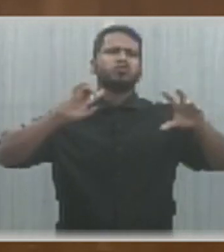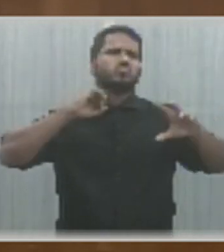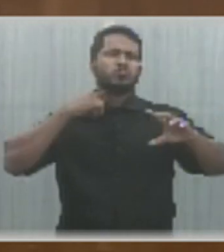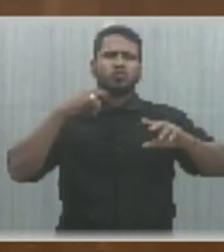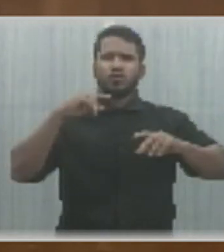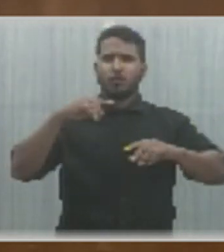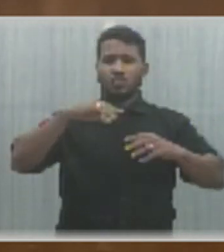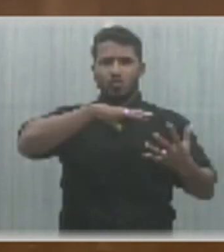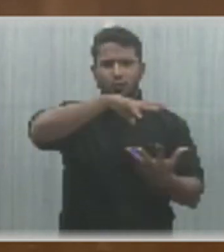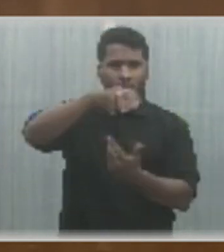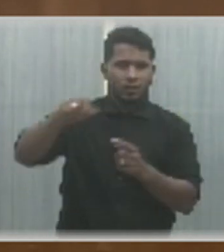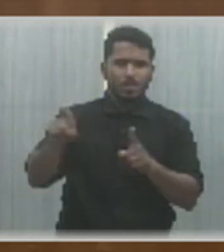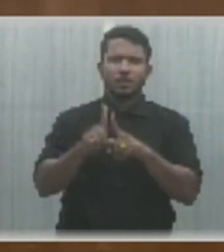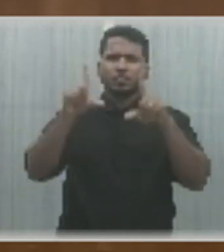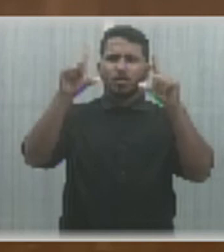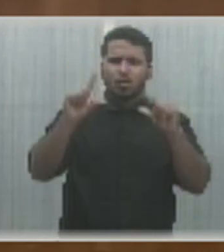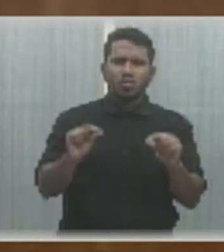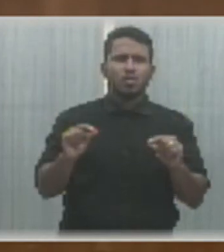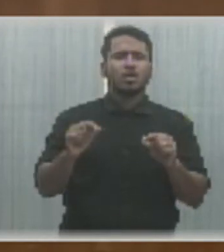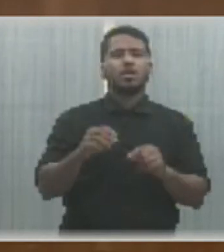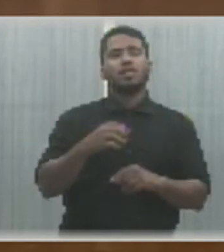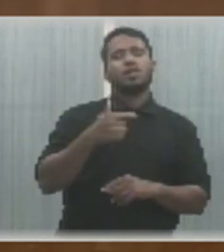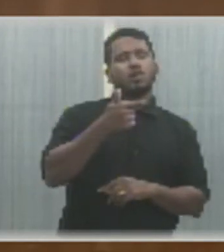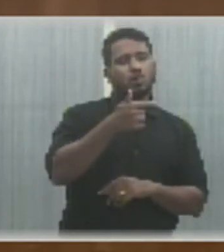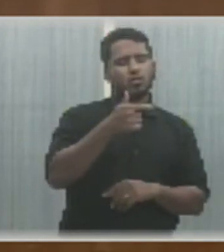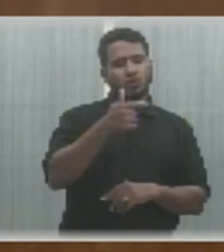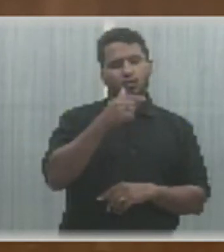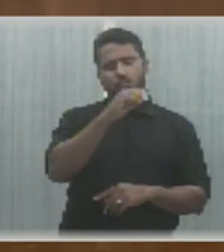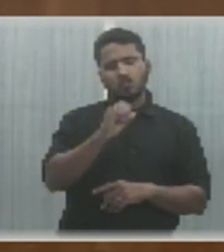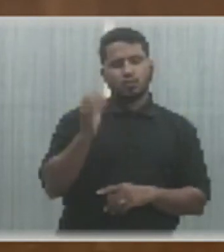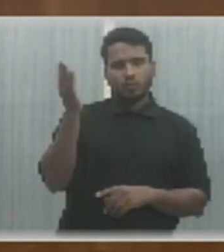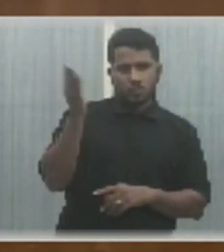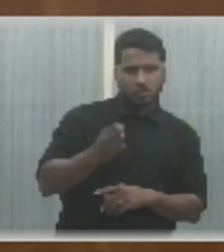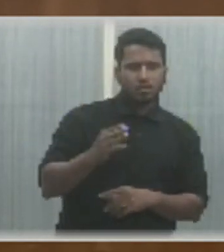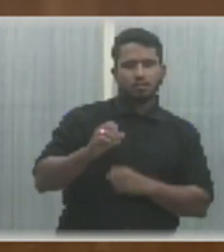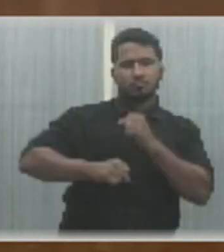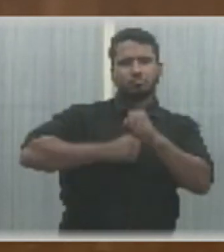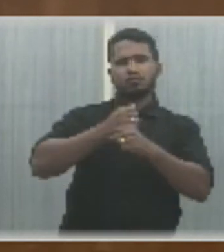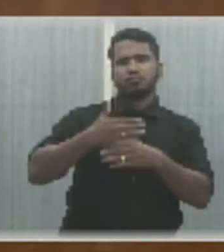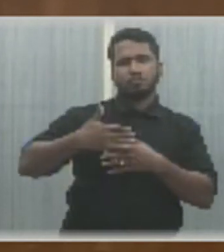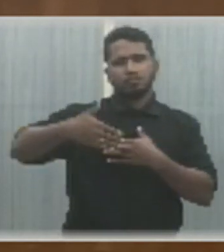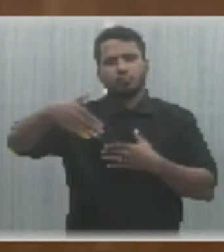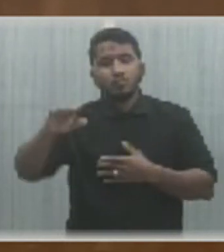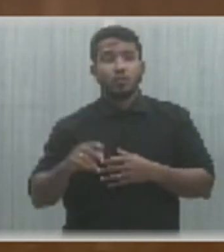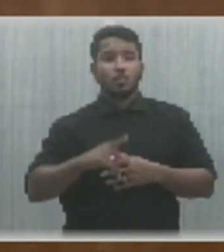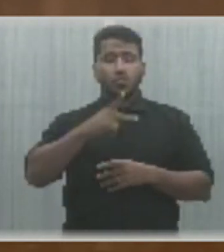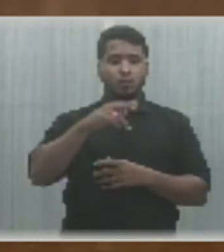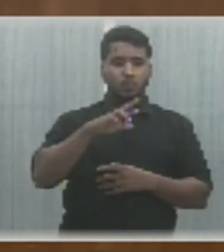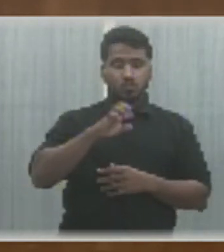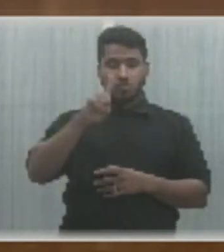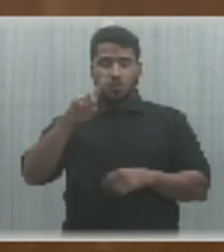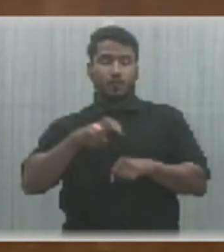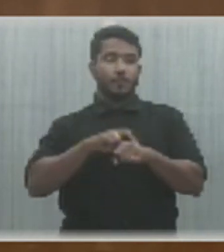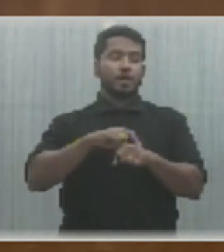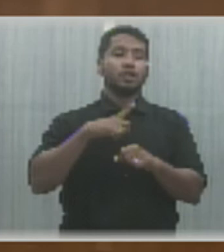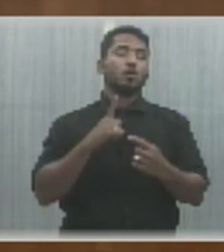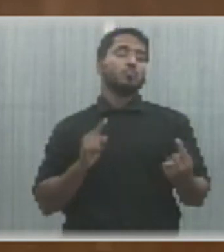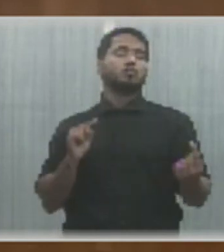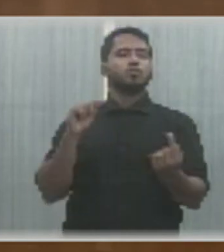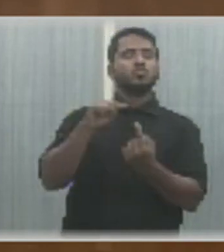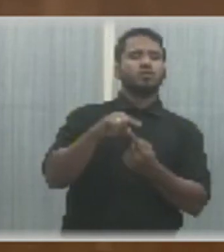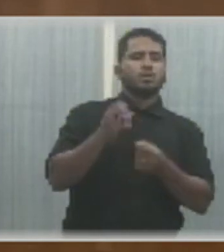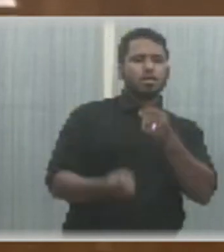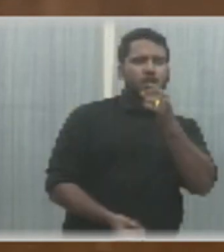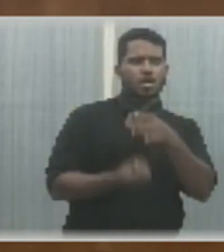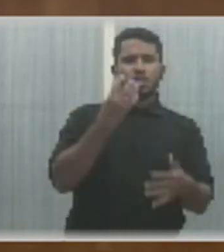médio da temperatura global em 2% nos próximos anos. O Proverde tem como meta é o